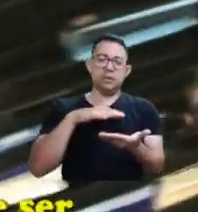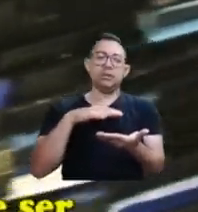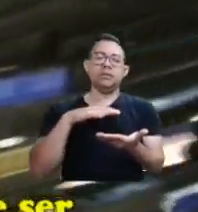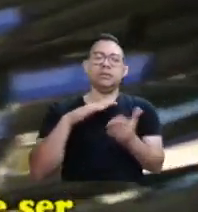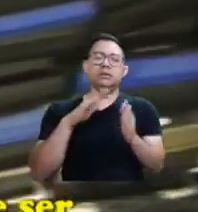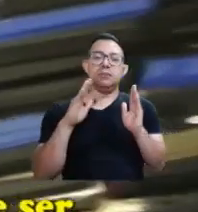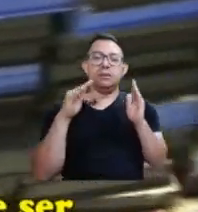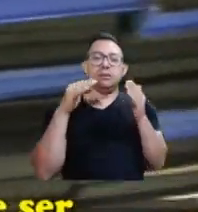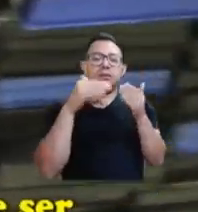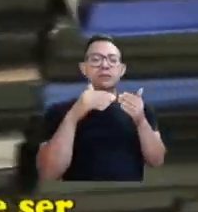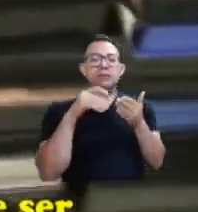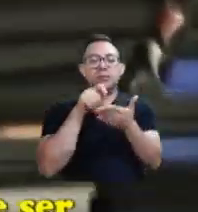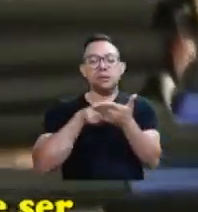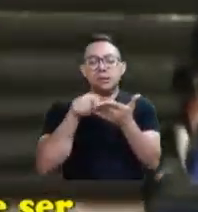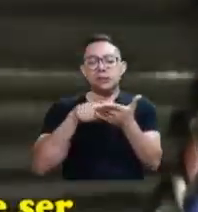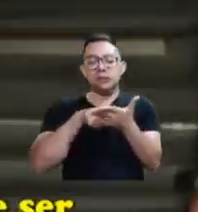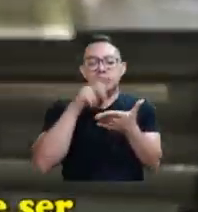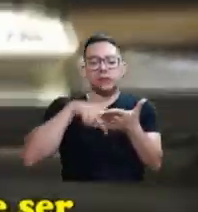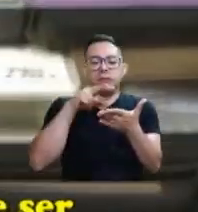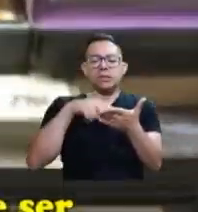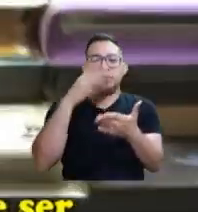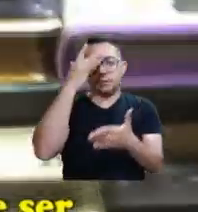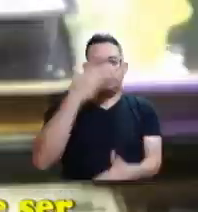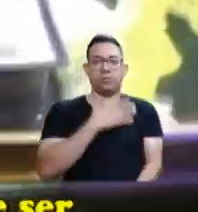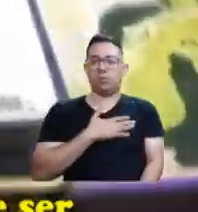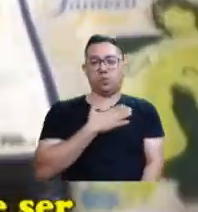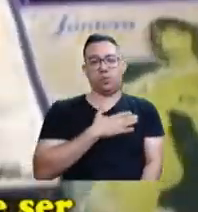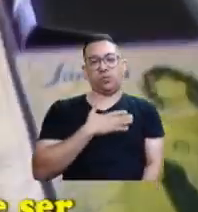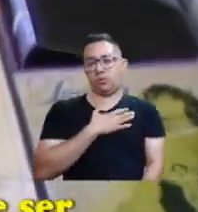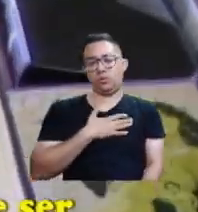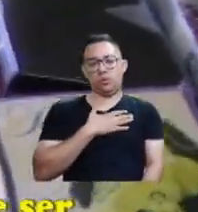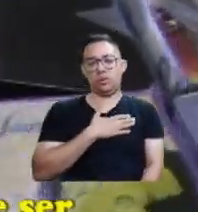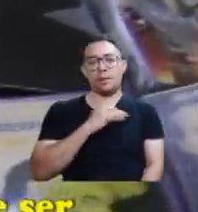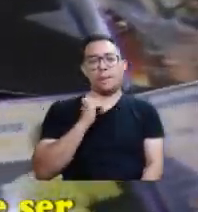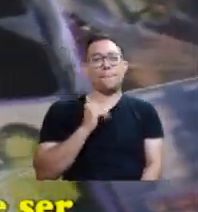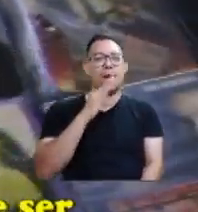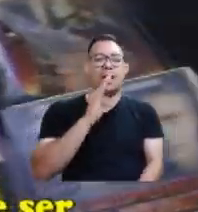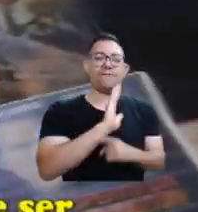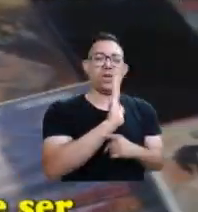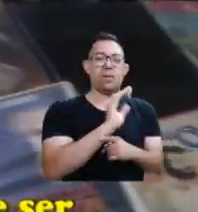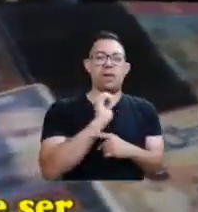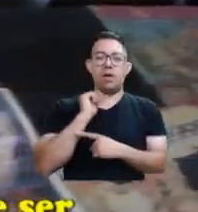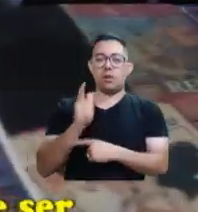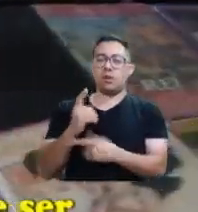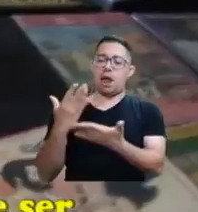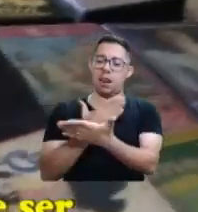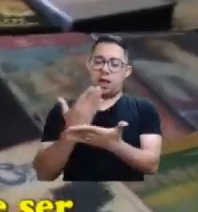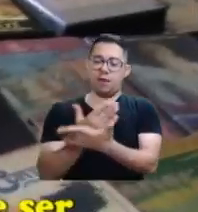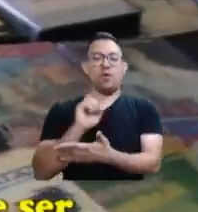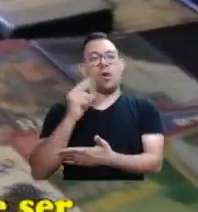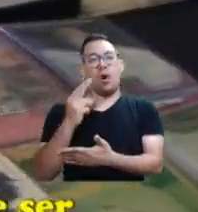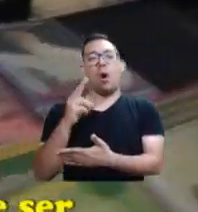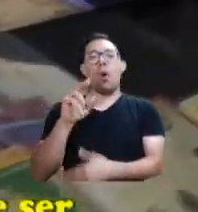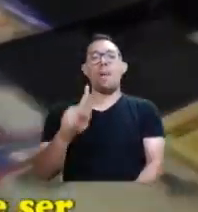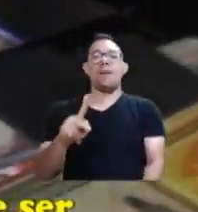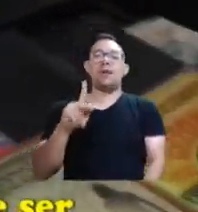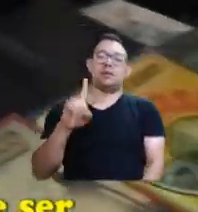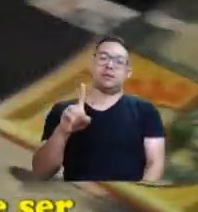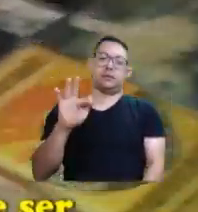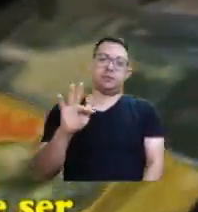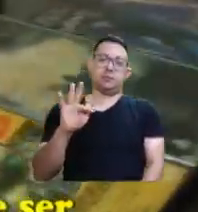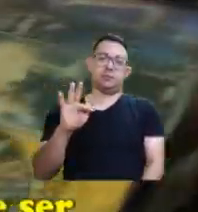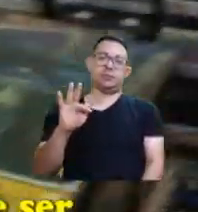à literatura cinematográfica do que a mídia escrita, né? Não importa se é papel ou digital,